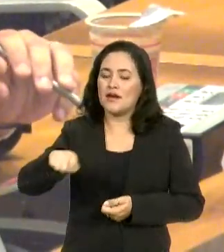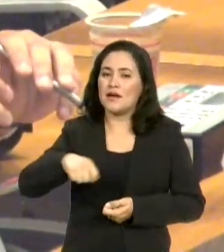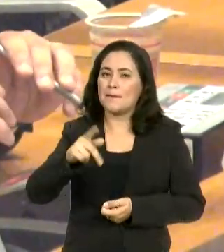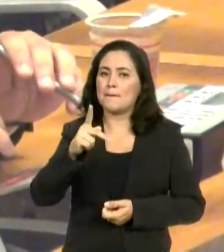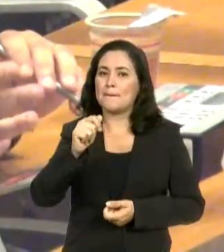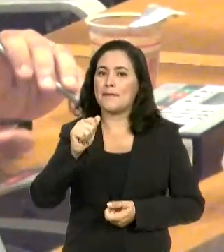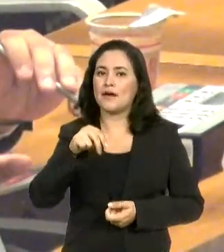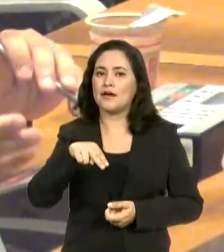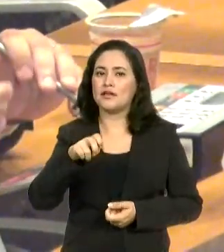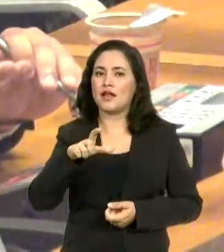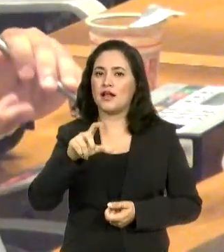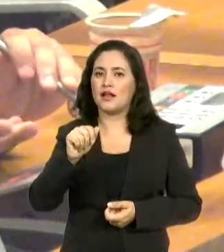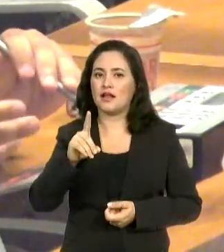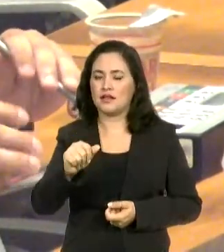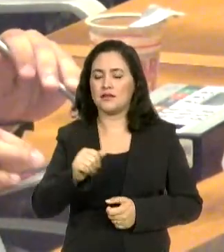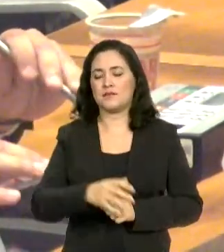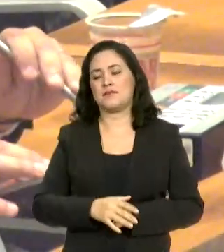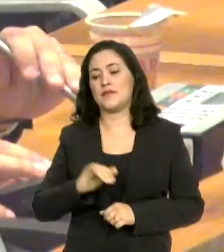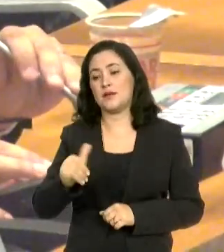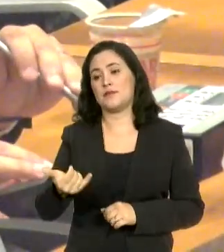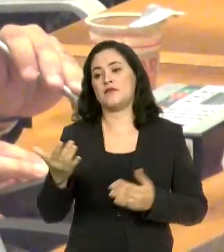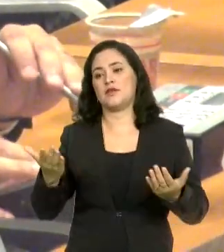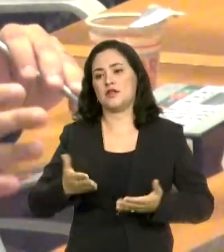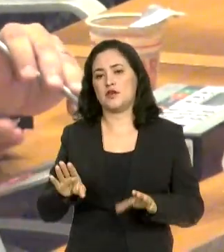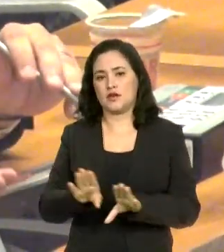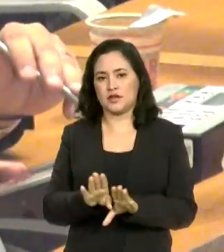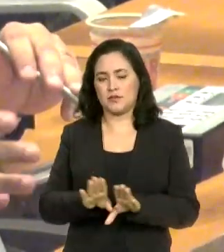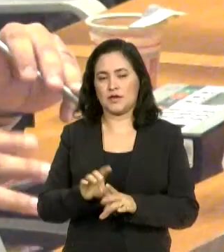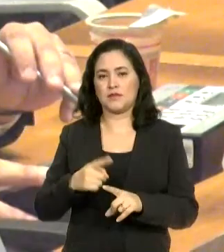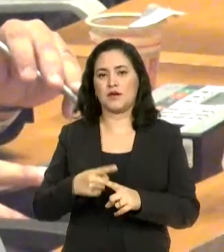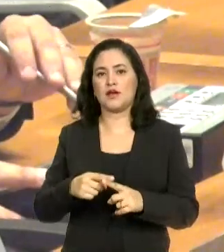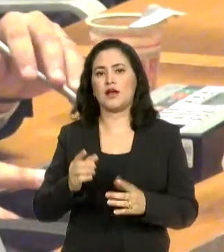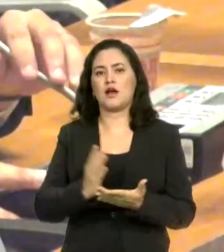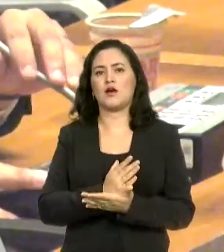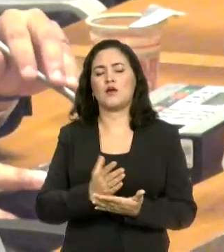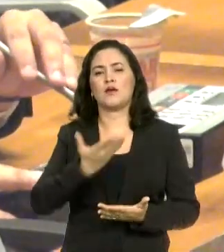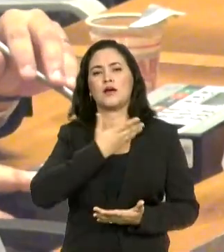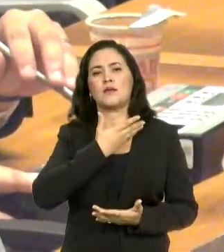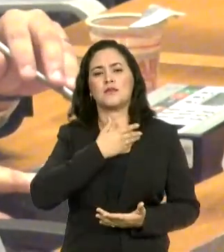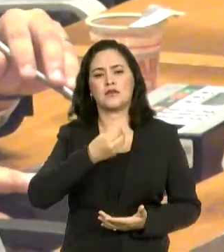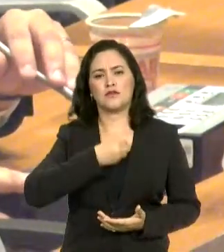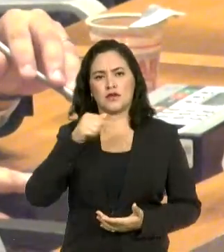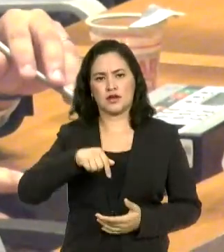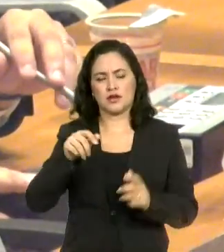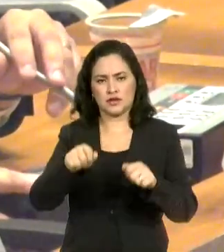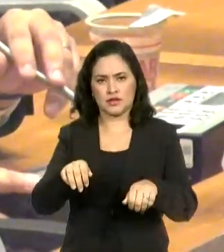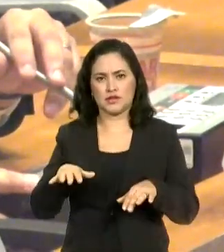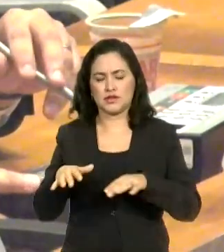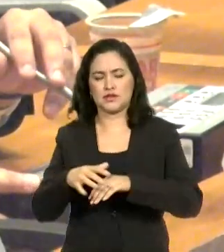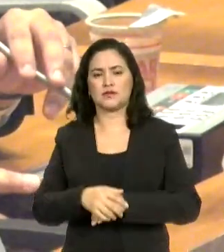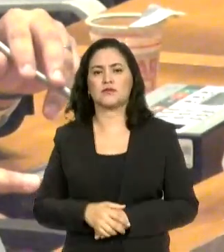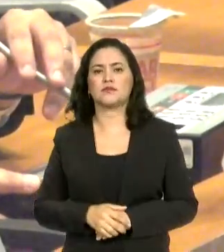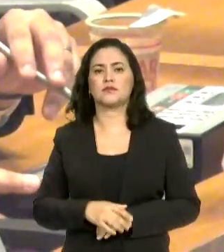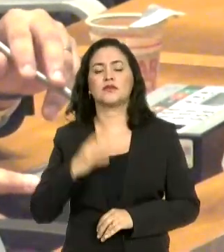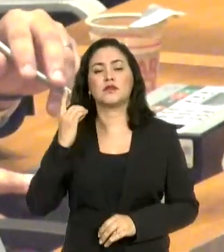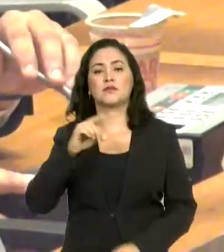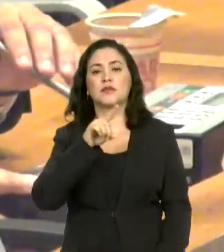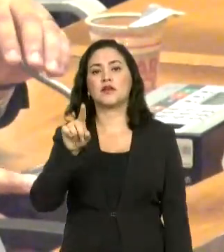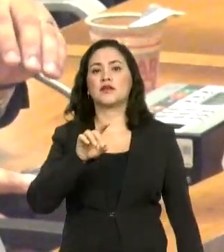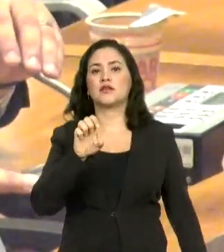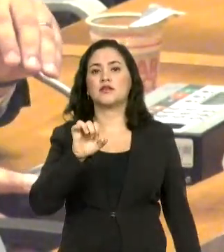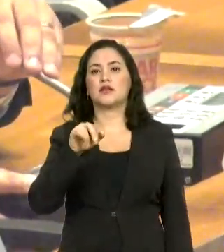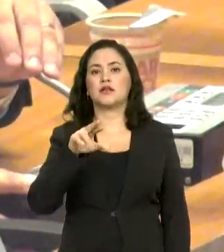tem alguns amigos que estão na sessão, eu vou citá-los apenas aos que estão aqui. Deputado Zé Inácio,